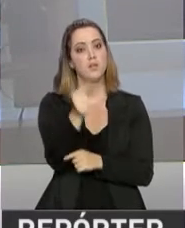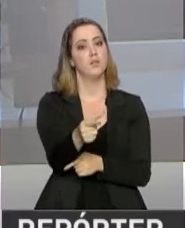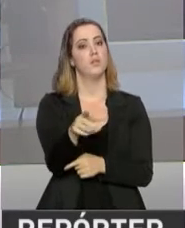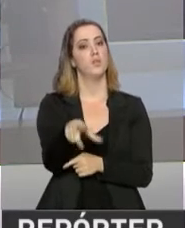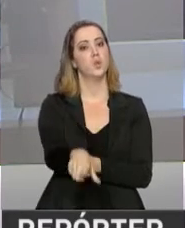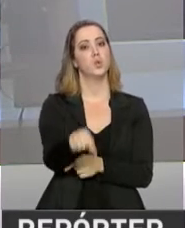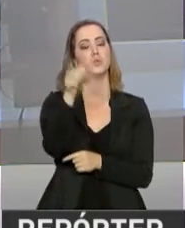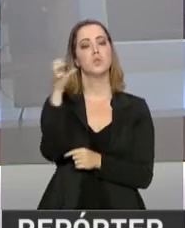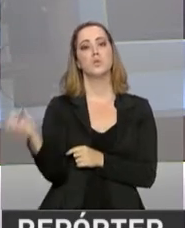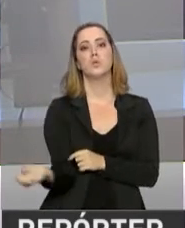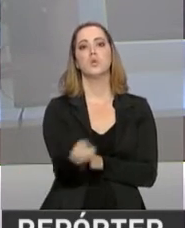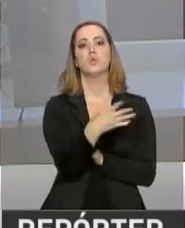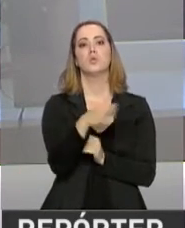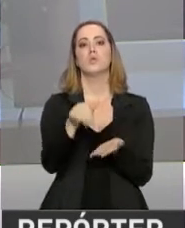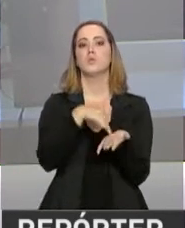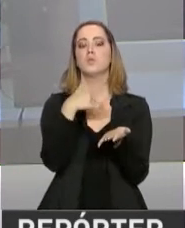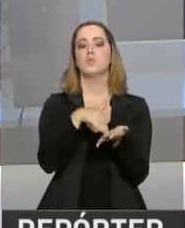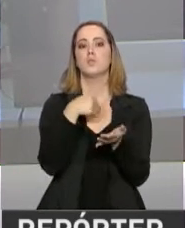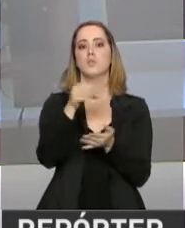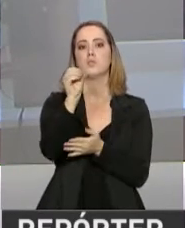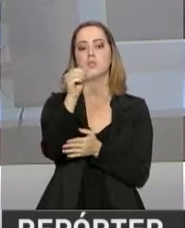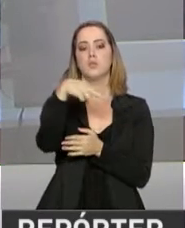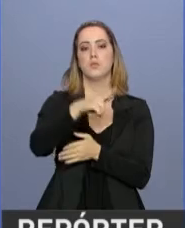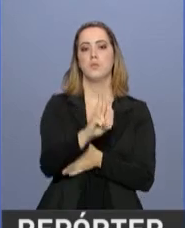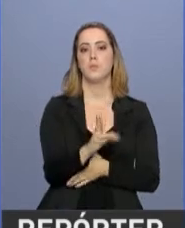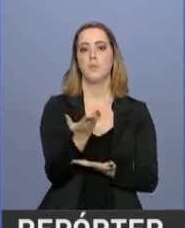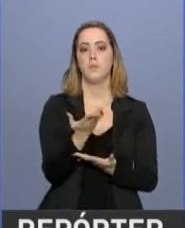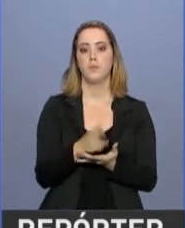escolha do novo secretário-geral da ONU.